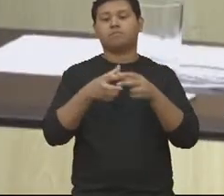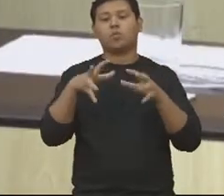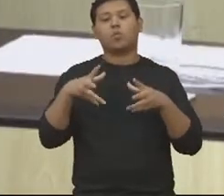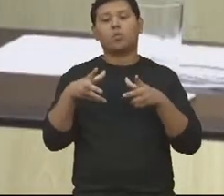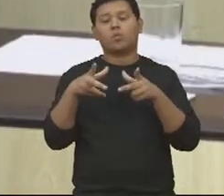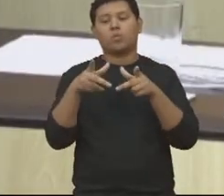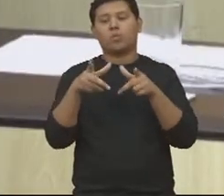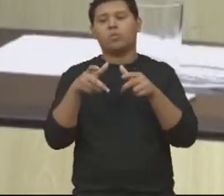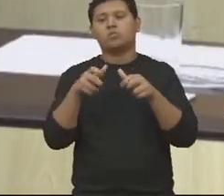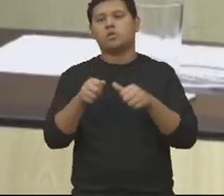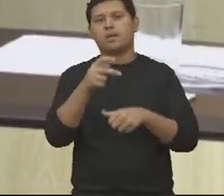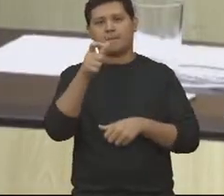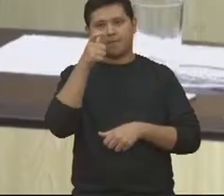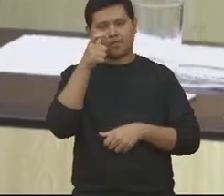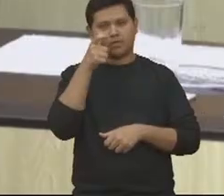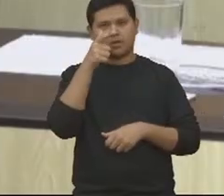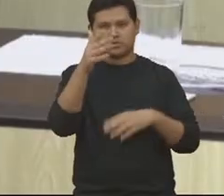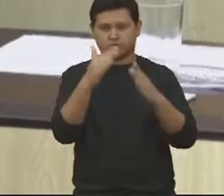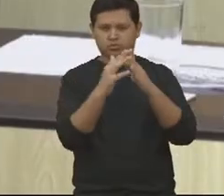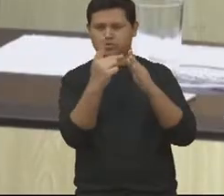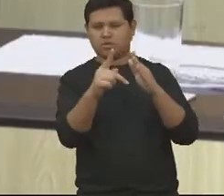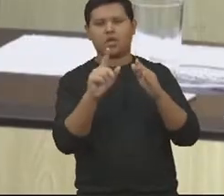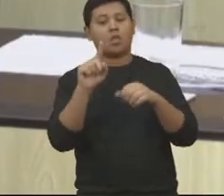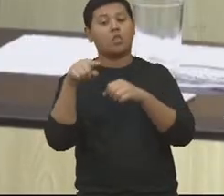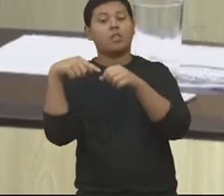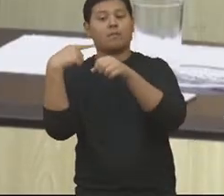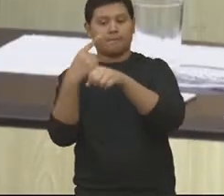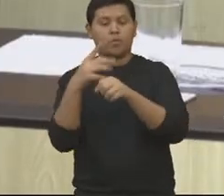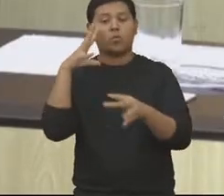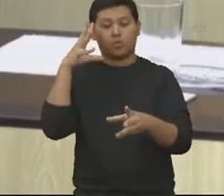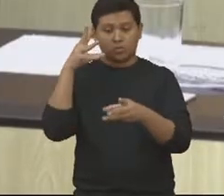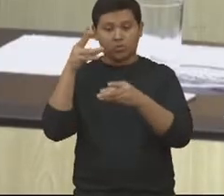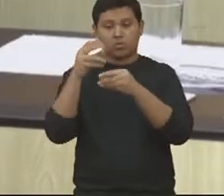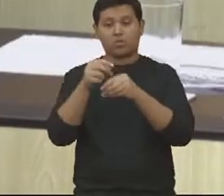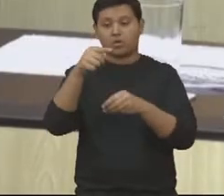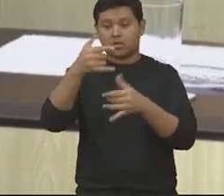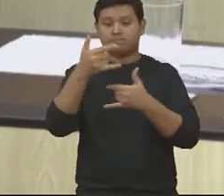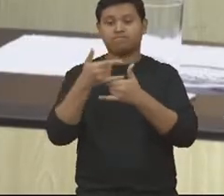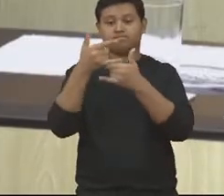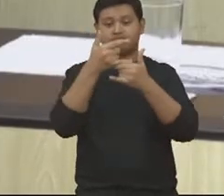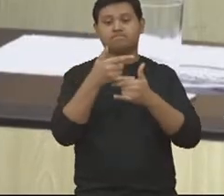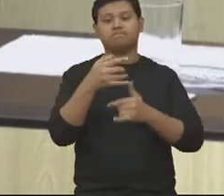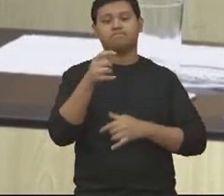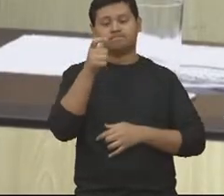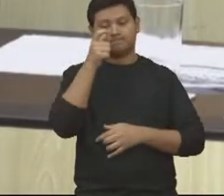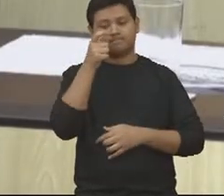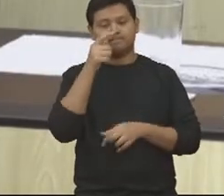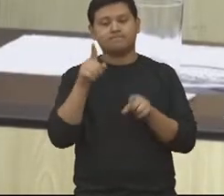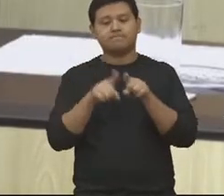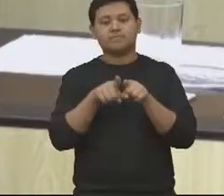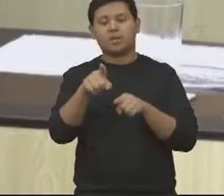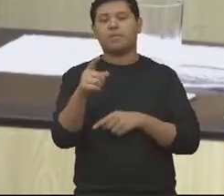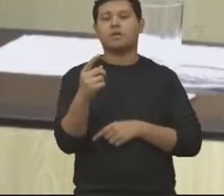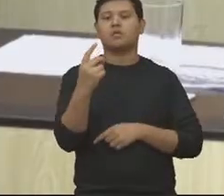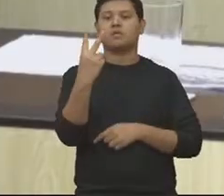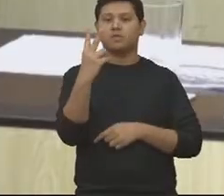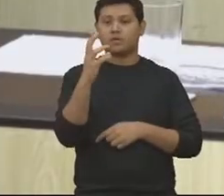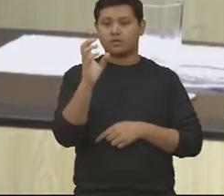Câmara também, as pessoas que nos assistem em casa, que vão assistir depois essa audiência pública. e às